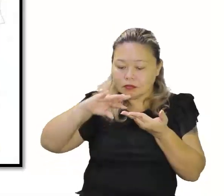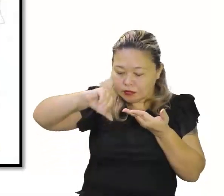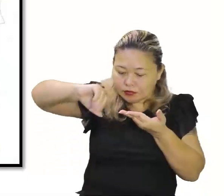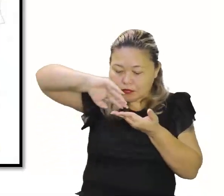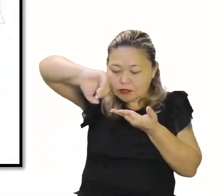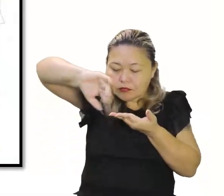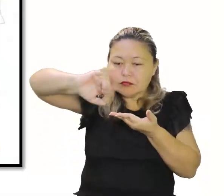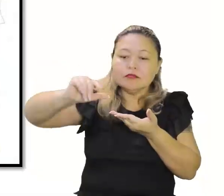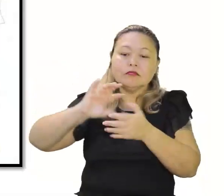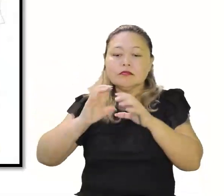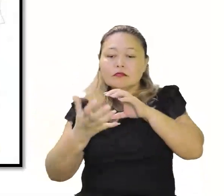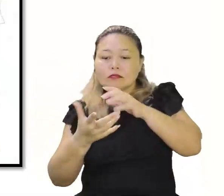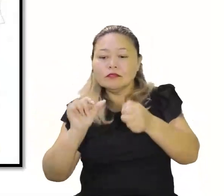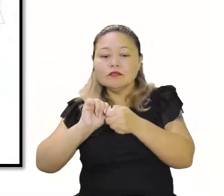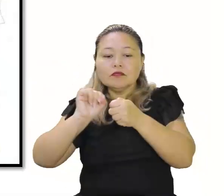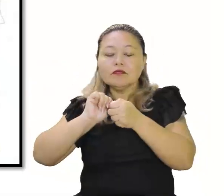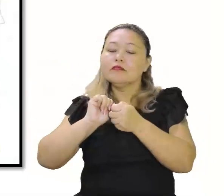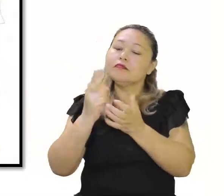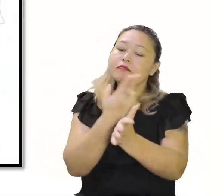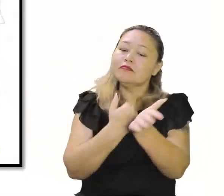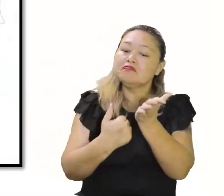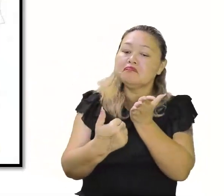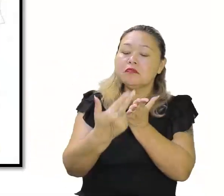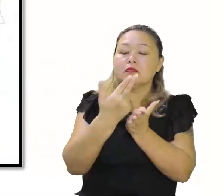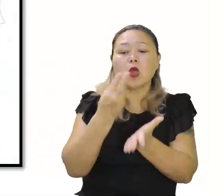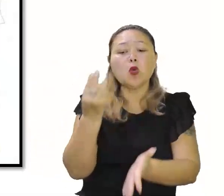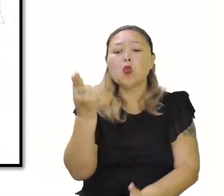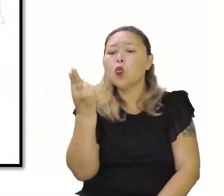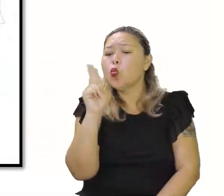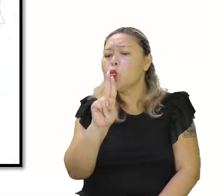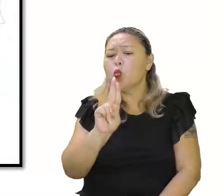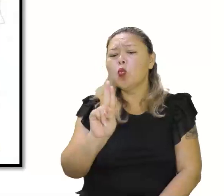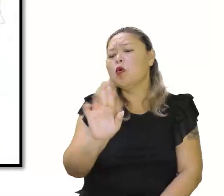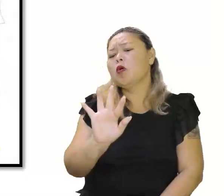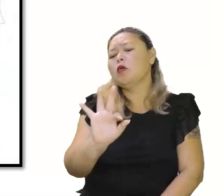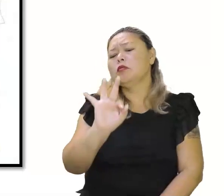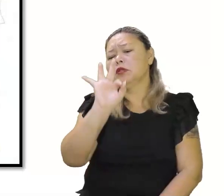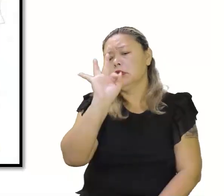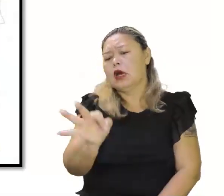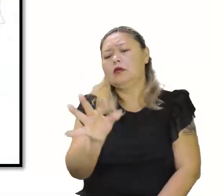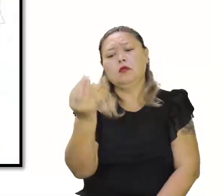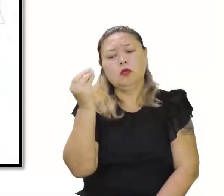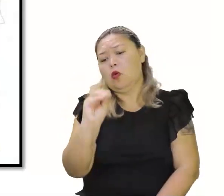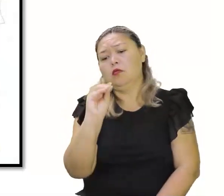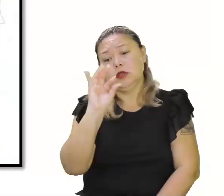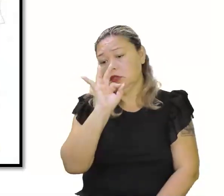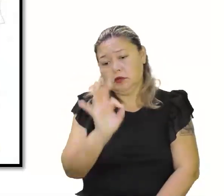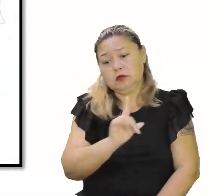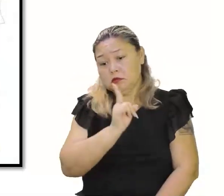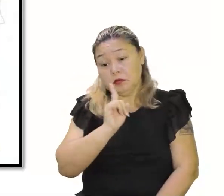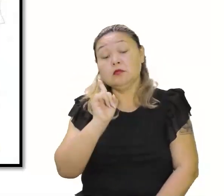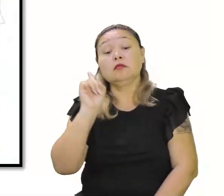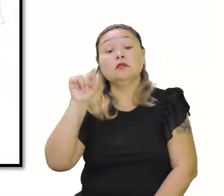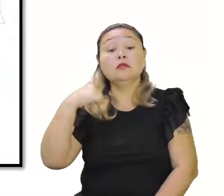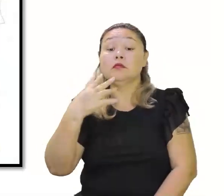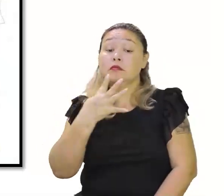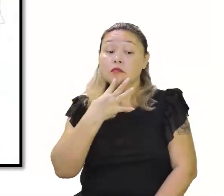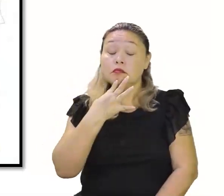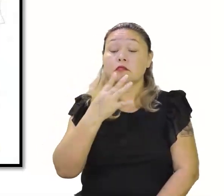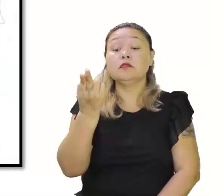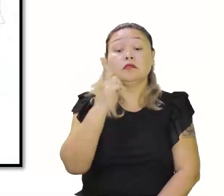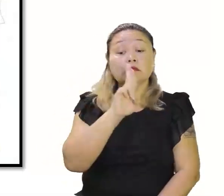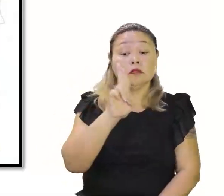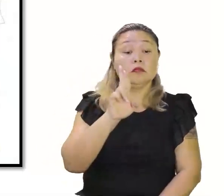corpos redondos. São aquelas figuras que não têm um nome já denominado, tá? Então os que a gente conhece com nome